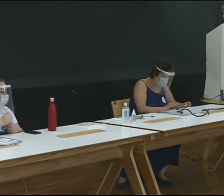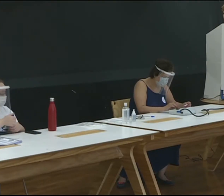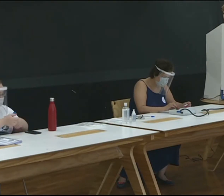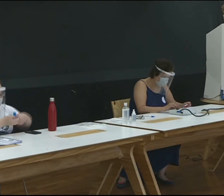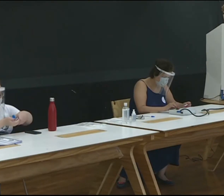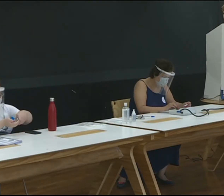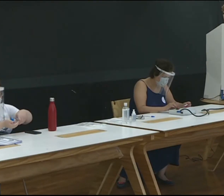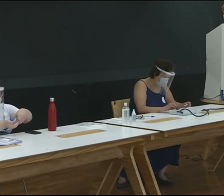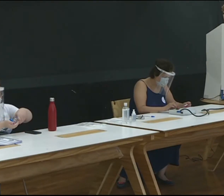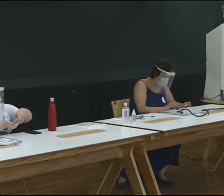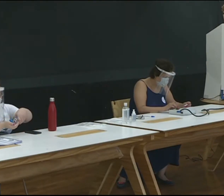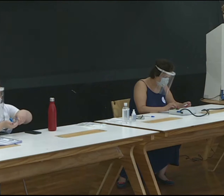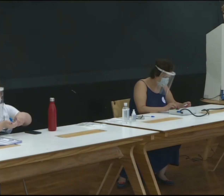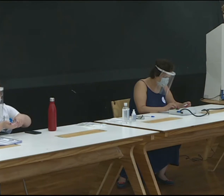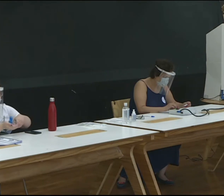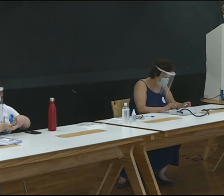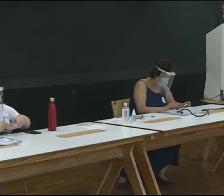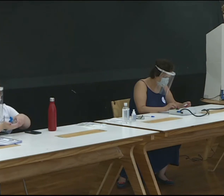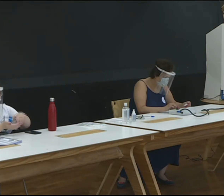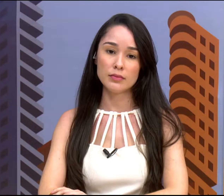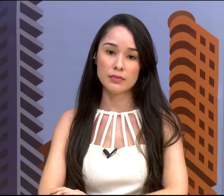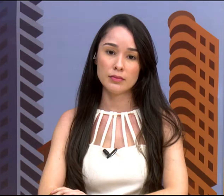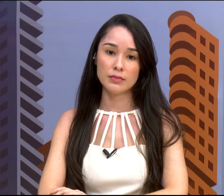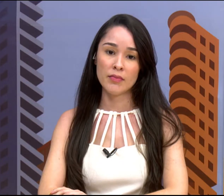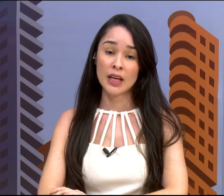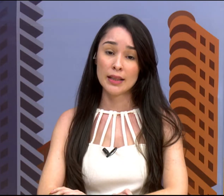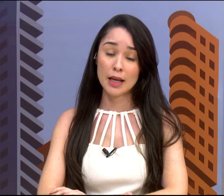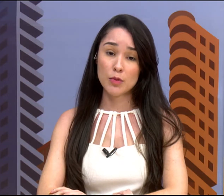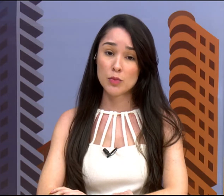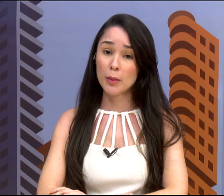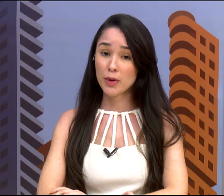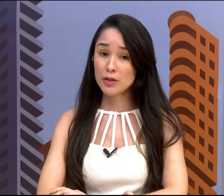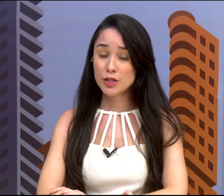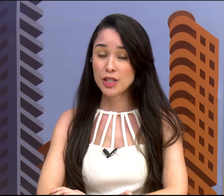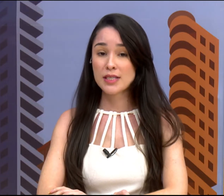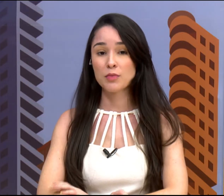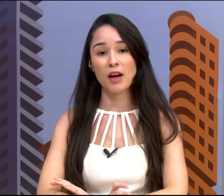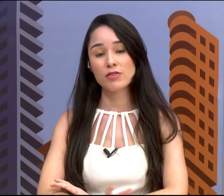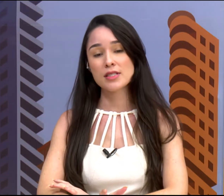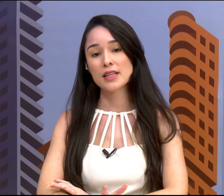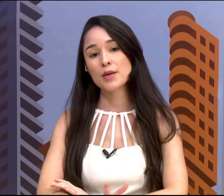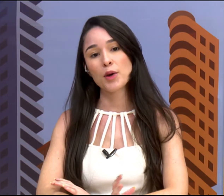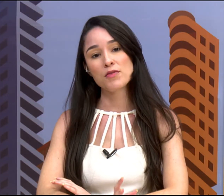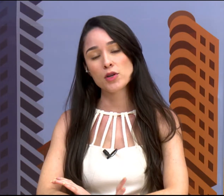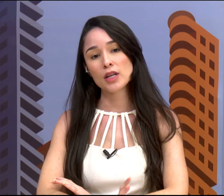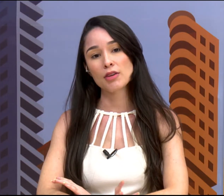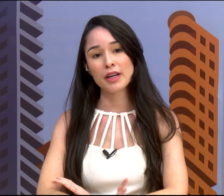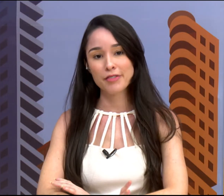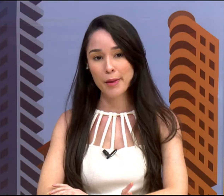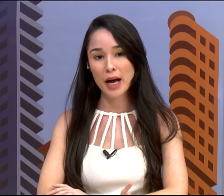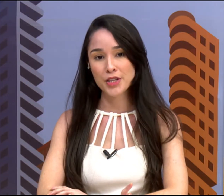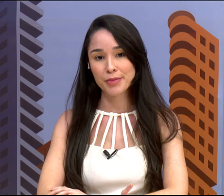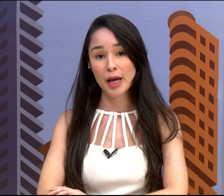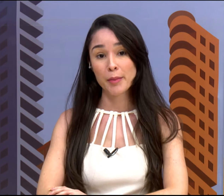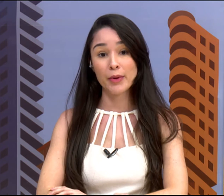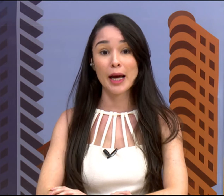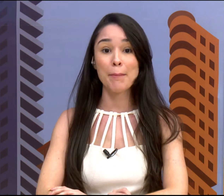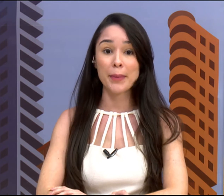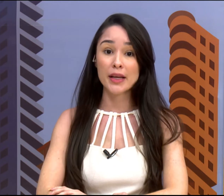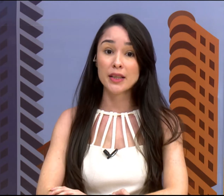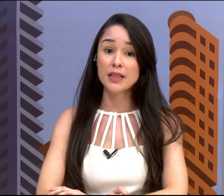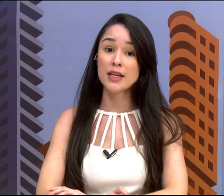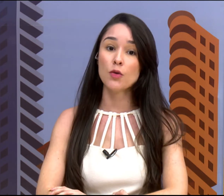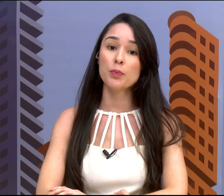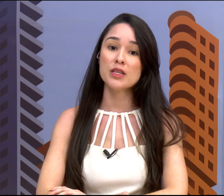declare um candidato inelegível temos uma boa notícia para você que é profissional da enfermagem porque